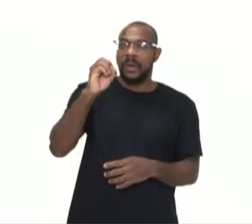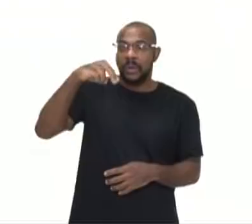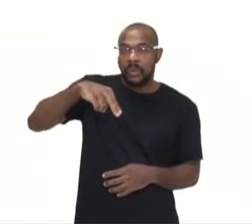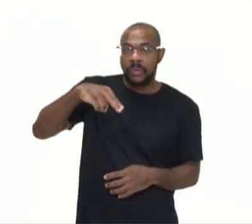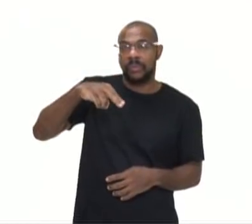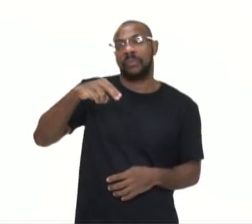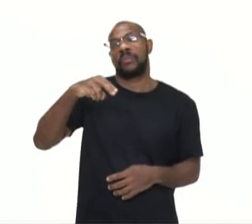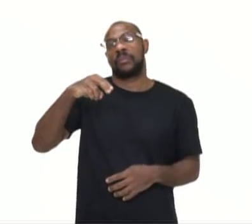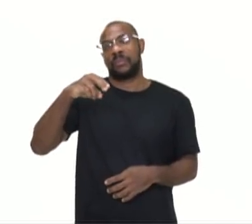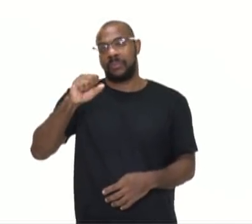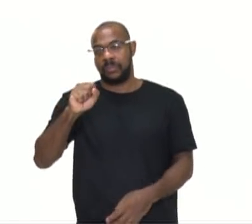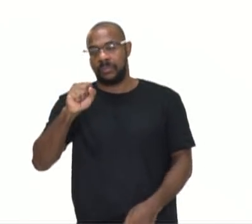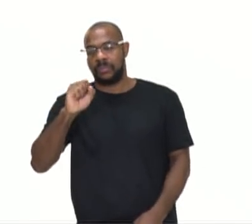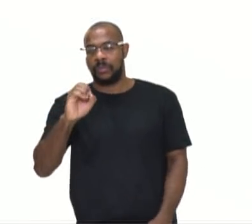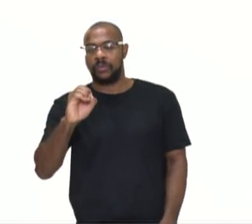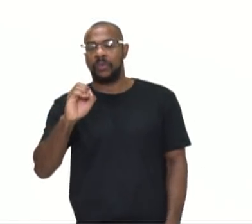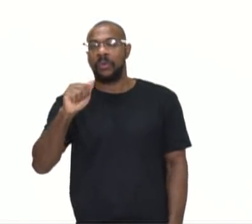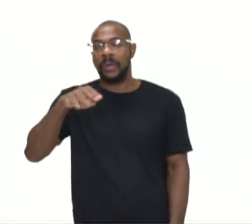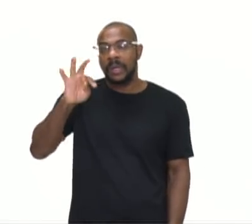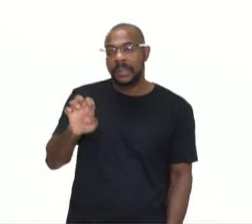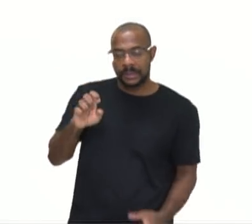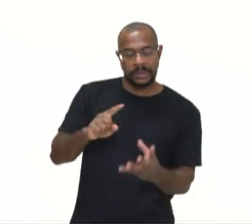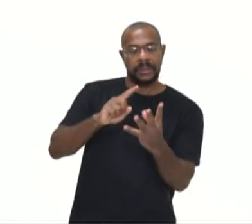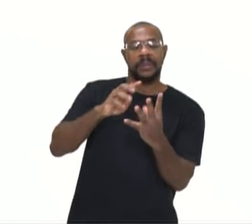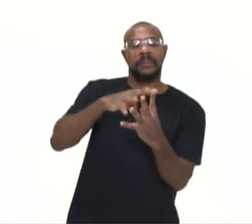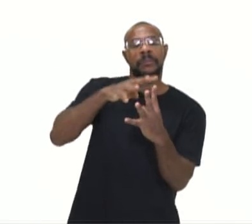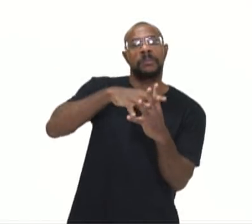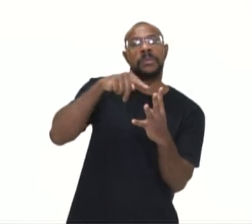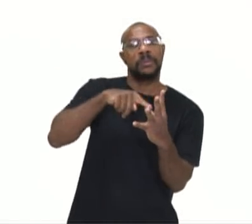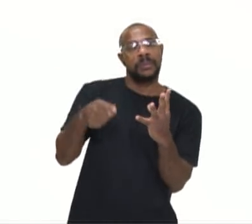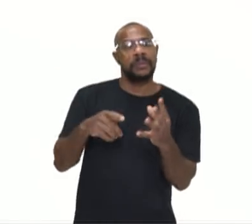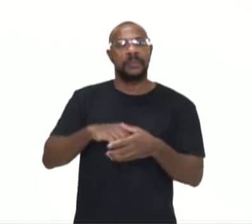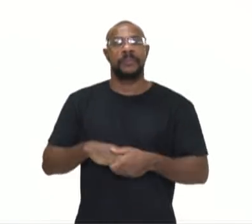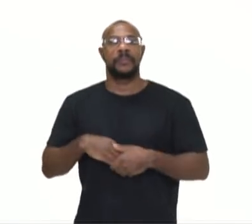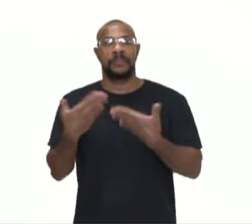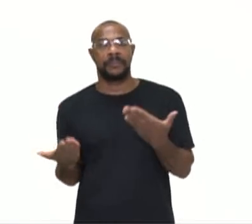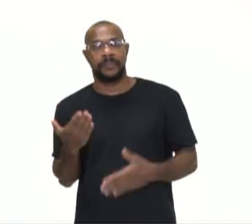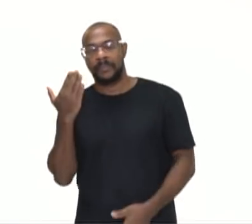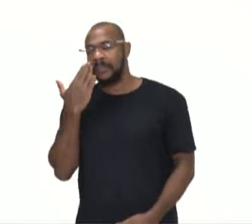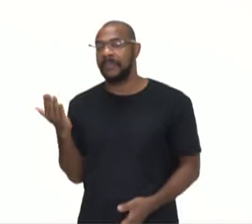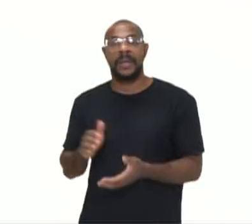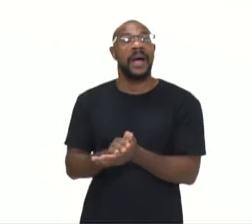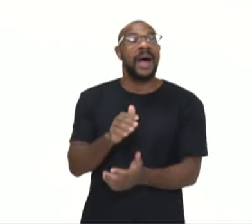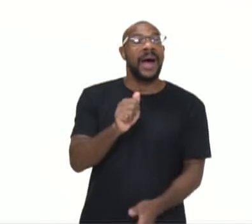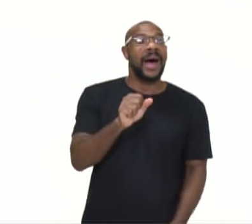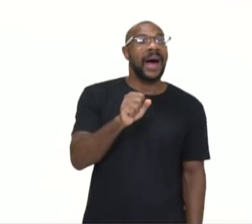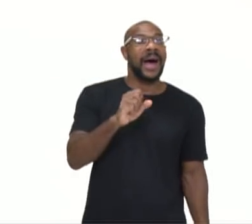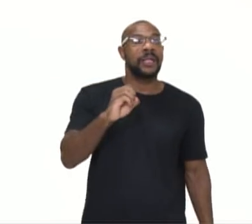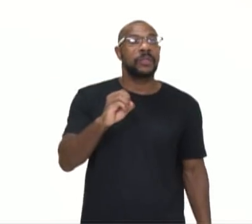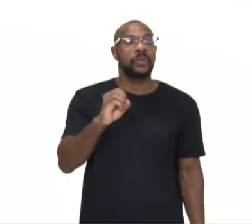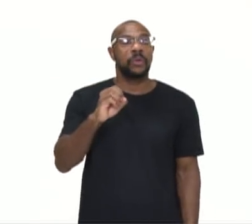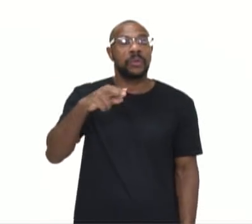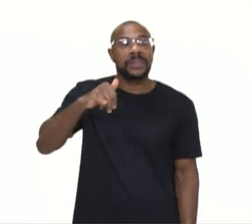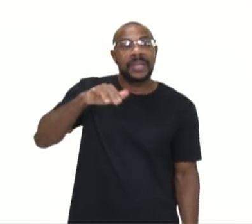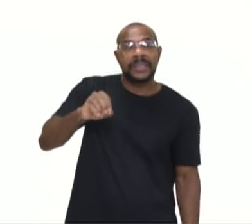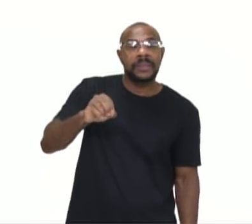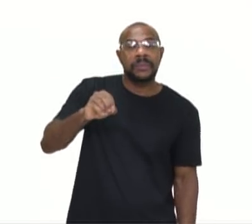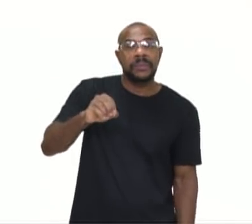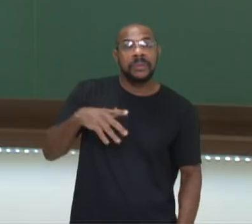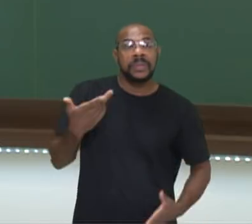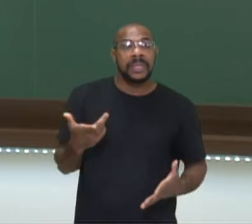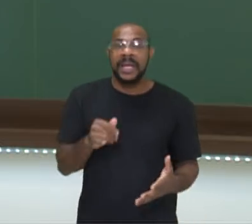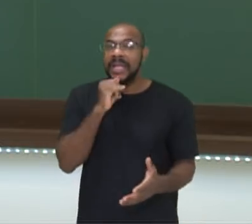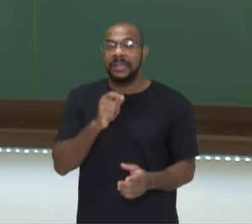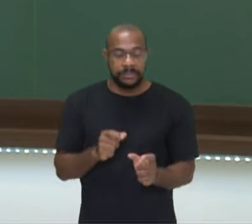professora? A assonância consiste na repetição ordenada dos sons vocálicos idênticos.